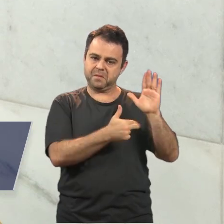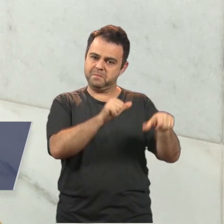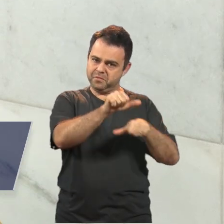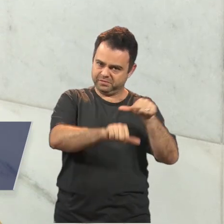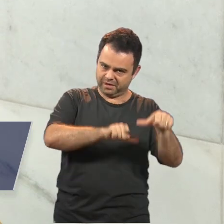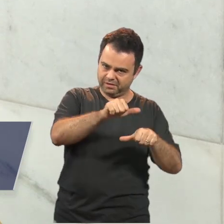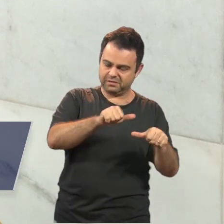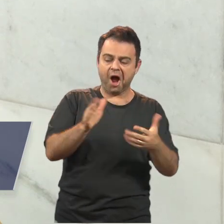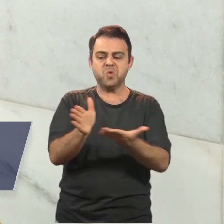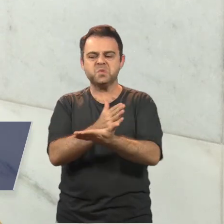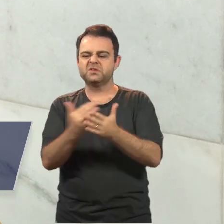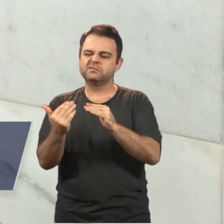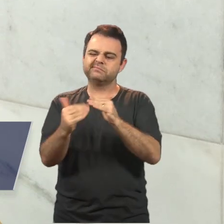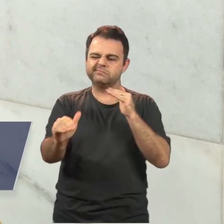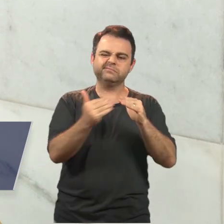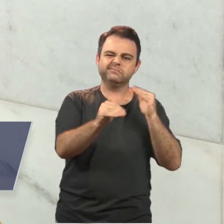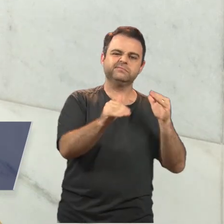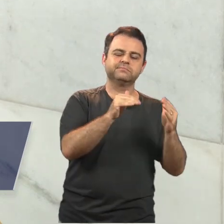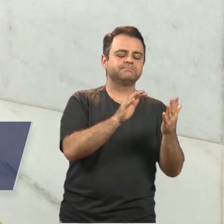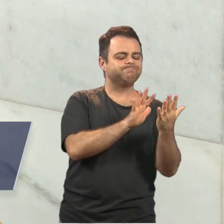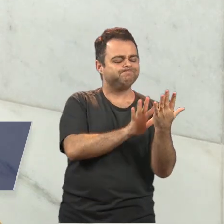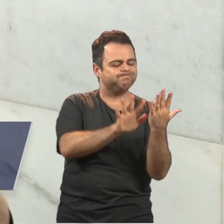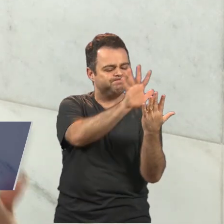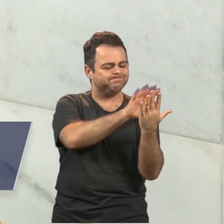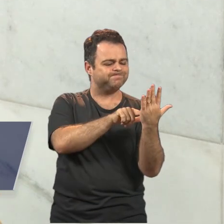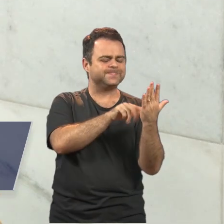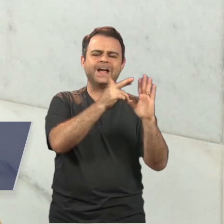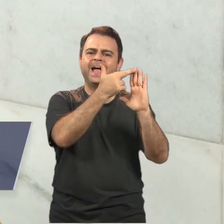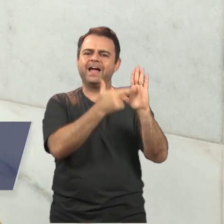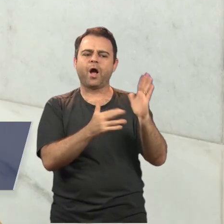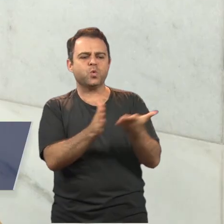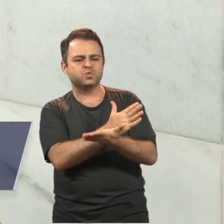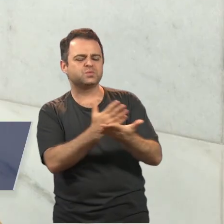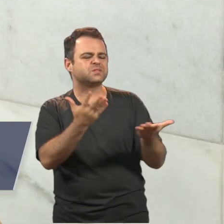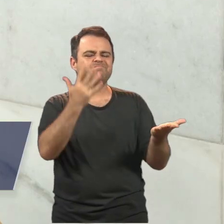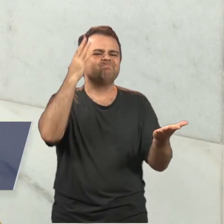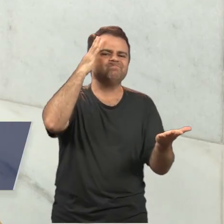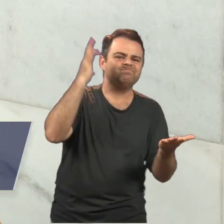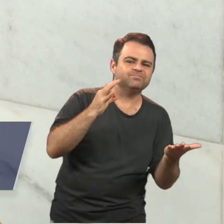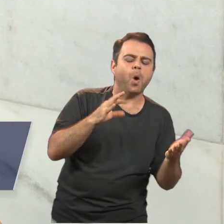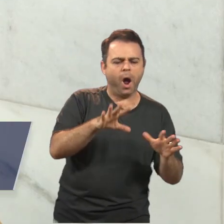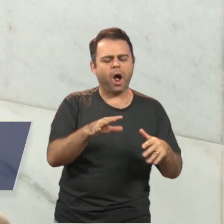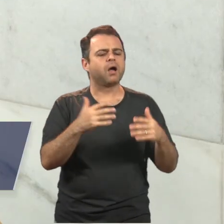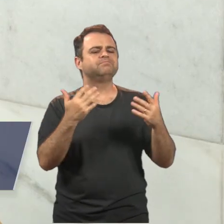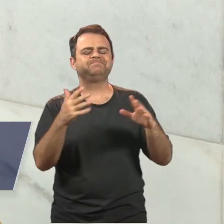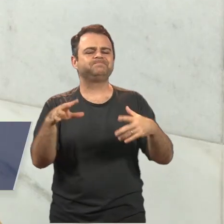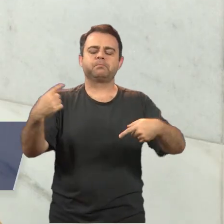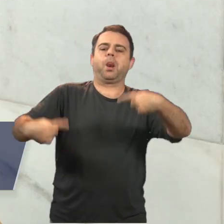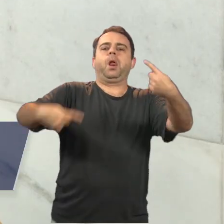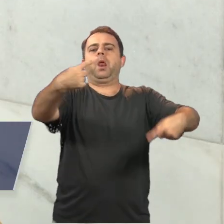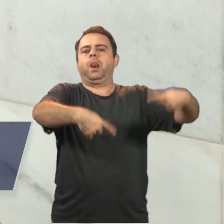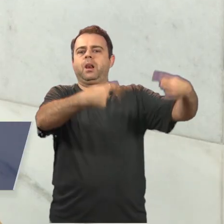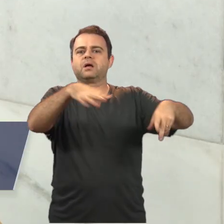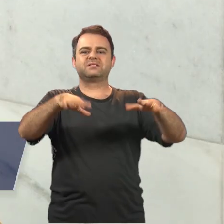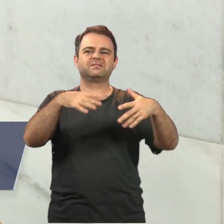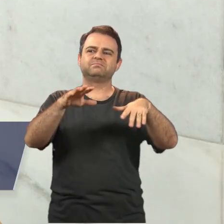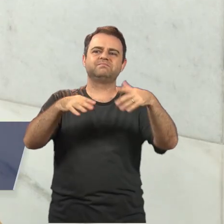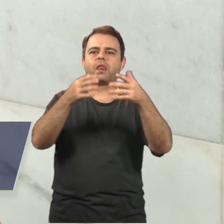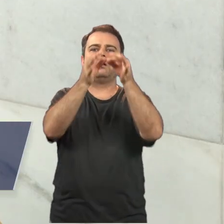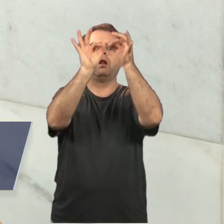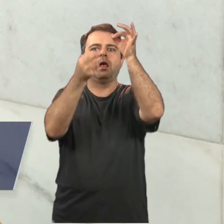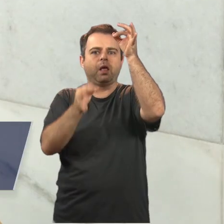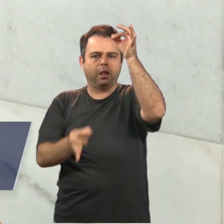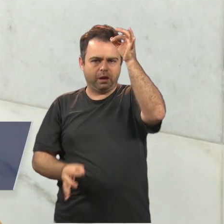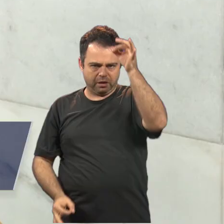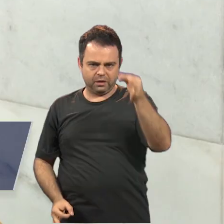Por isso que algumas vezes a gente vê um debate mais longo nas sessões, não é? Mas isso é importante também, né? Para que